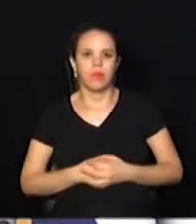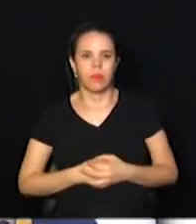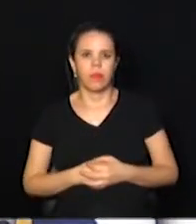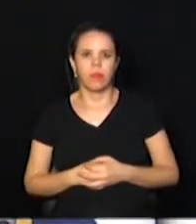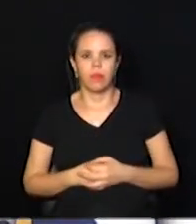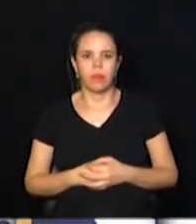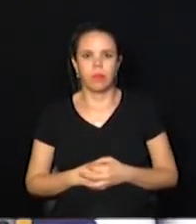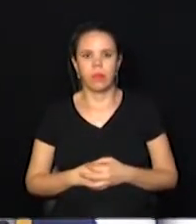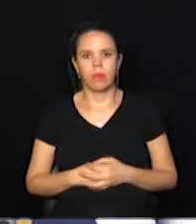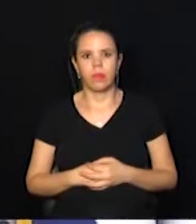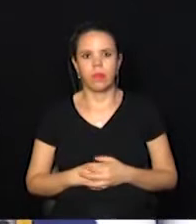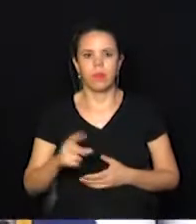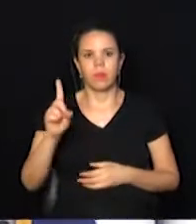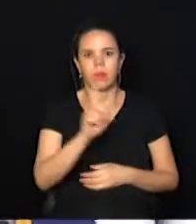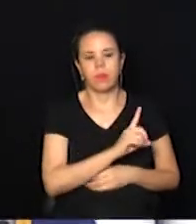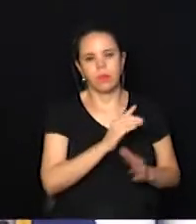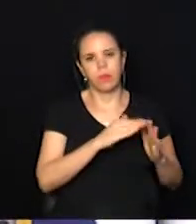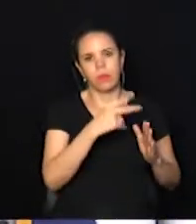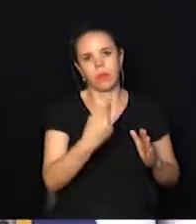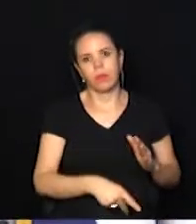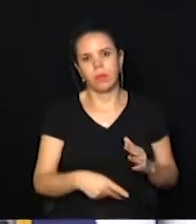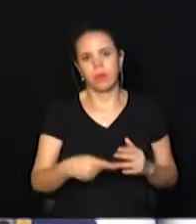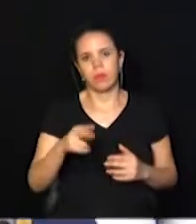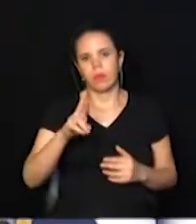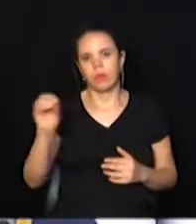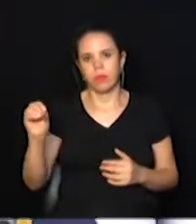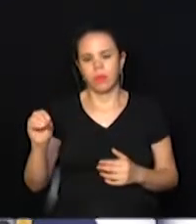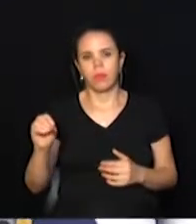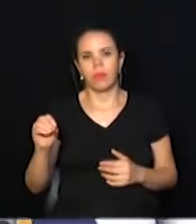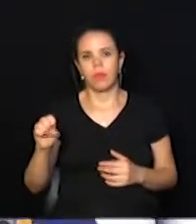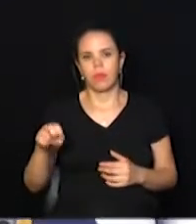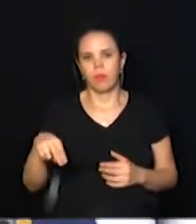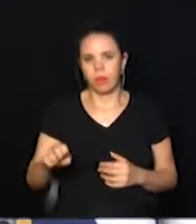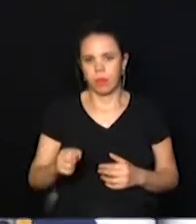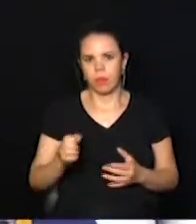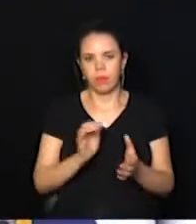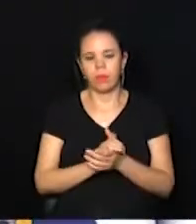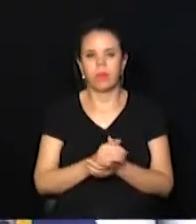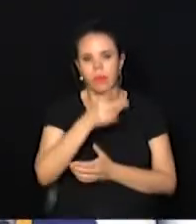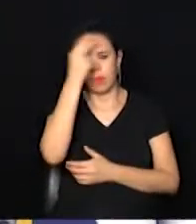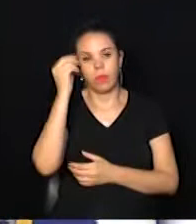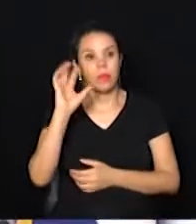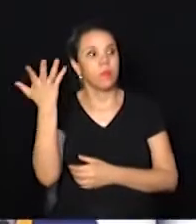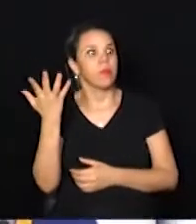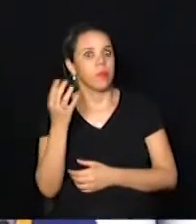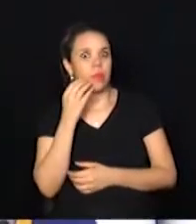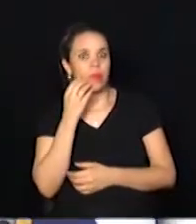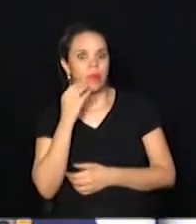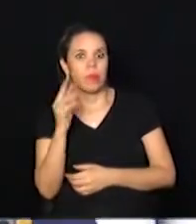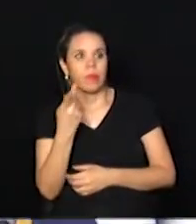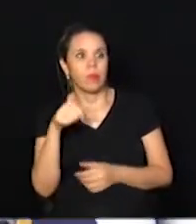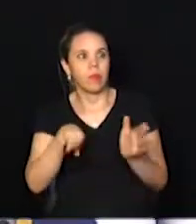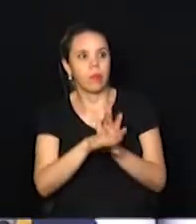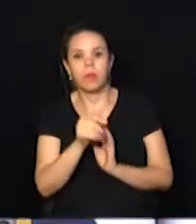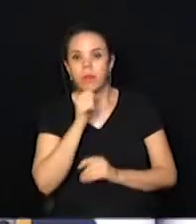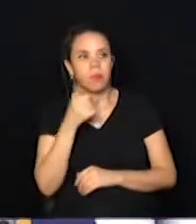E cheguei em casa, a Rô me liga. A Rô é a Rosiana, a esposa do Toninho. Charles, o que aconteceu? O que aconteceu? O Toninho não chegou, não